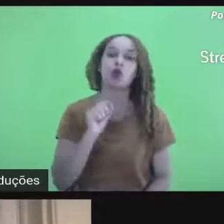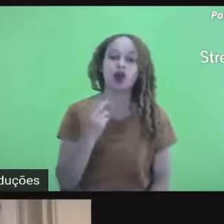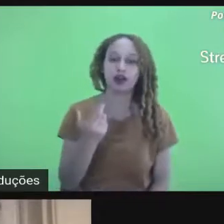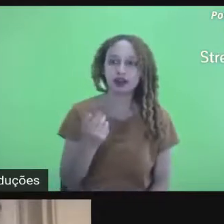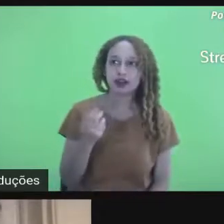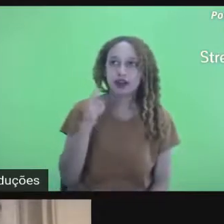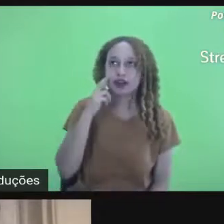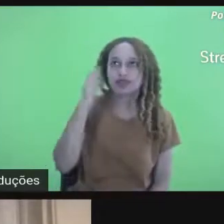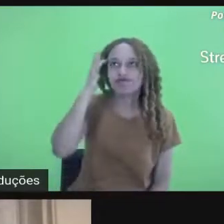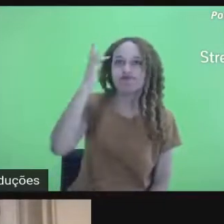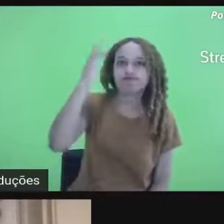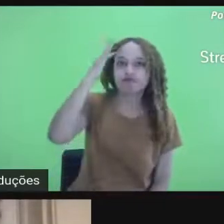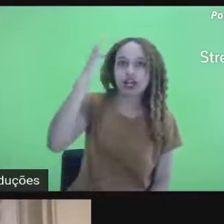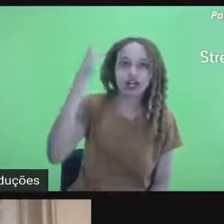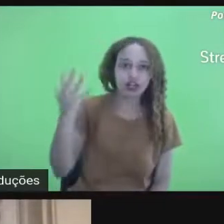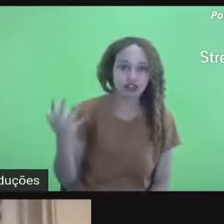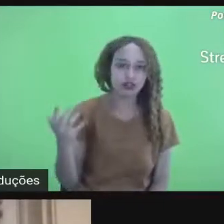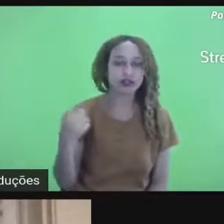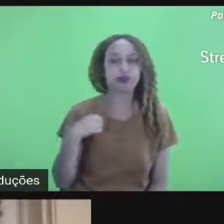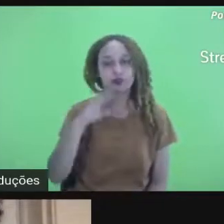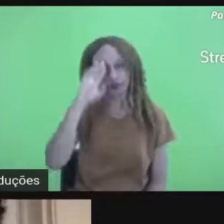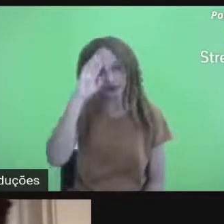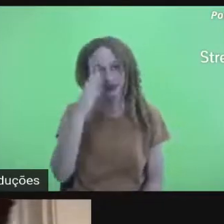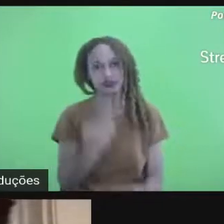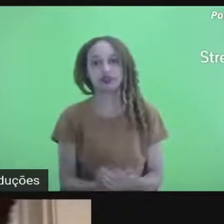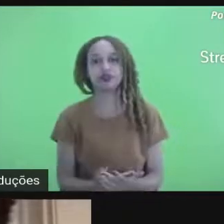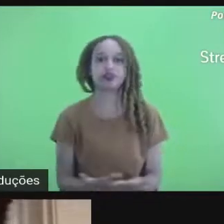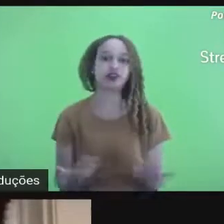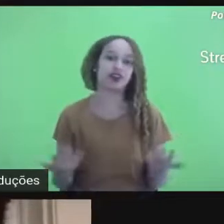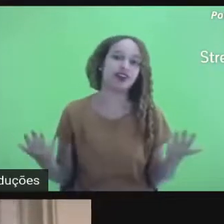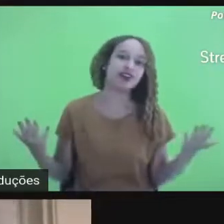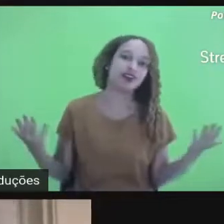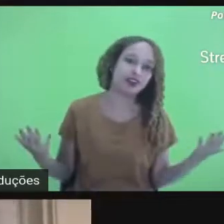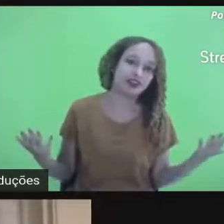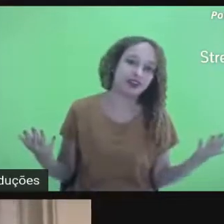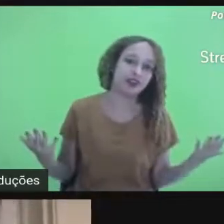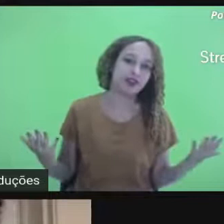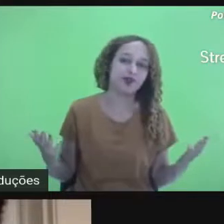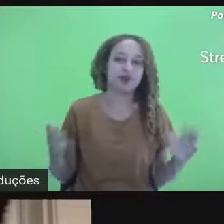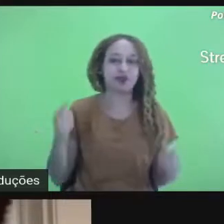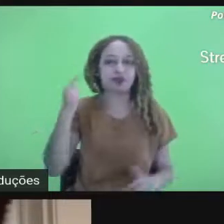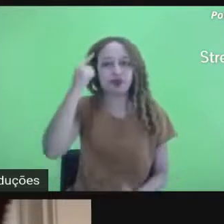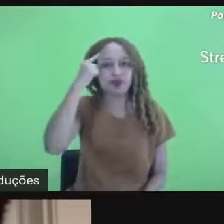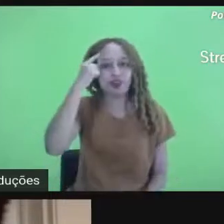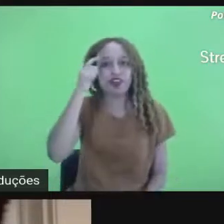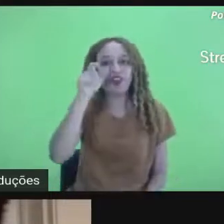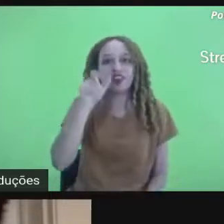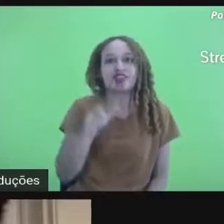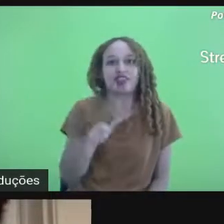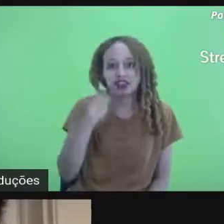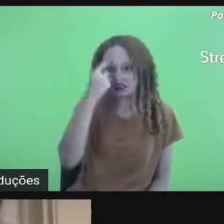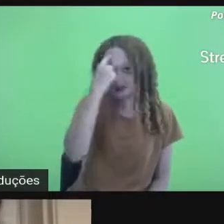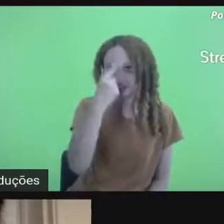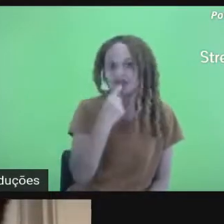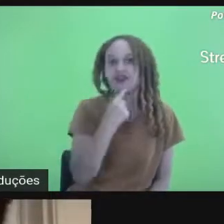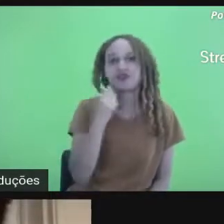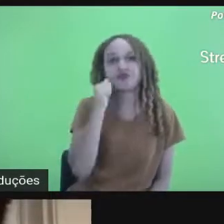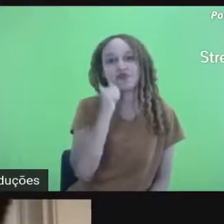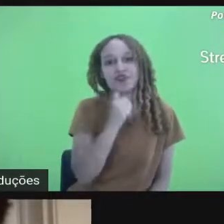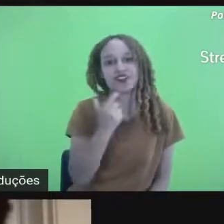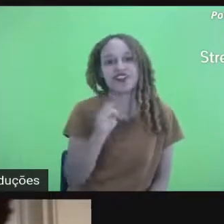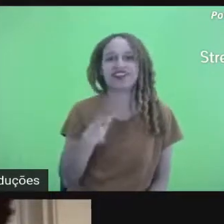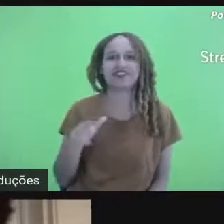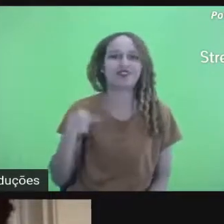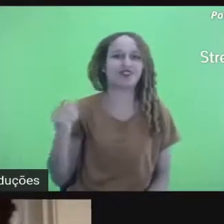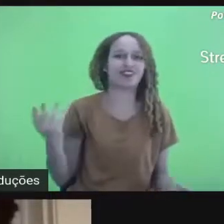cabeça? Eu acredito que dificilmente venha uma figura feminina. E mais ainda,